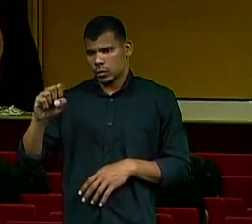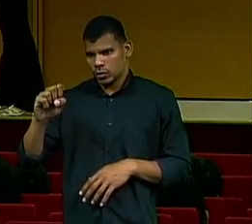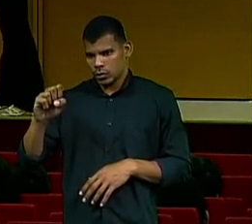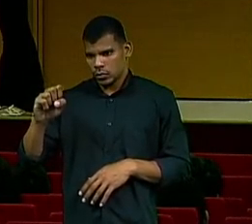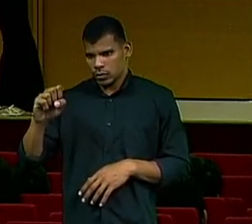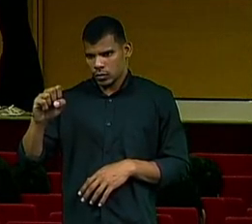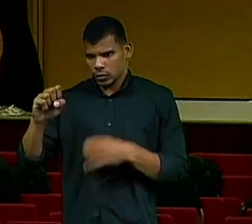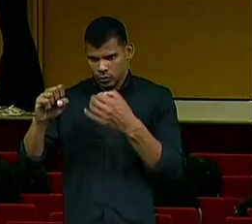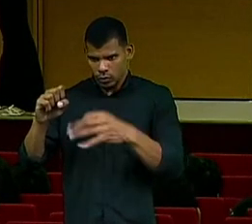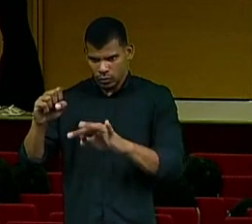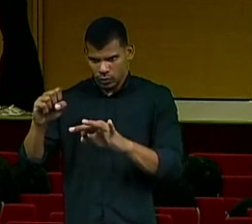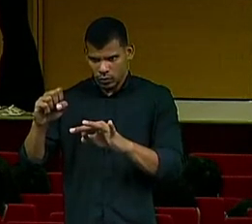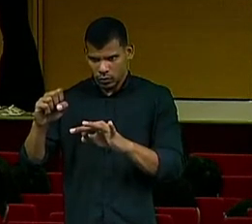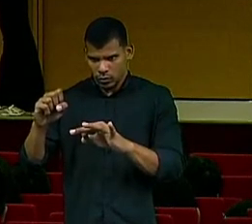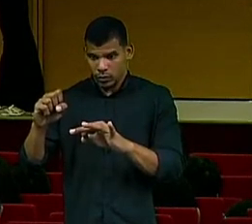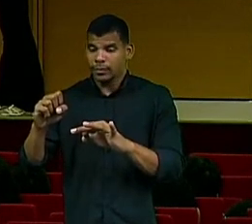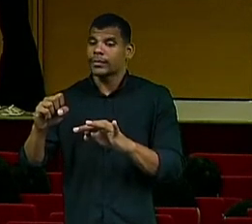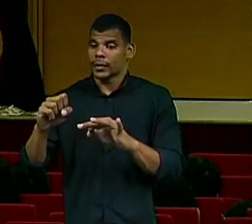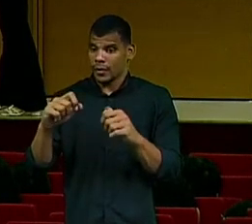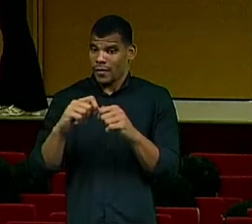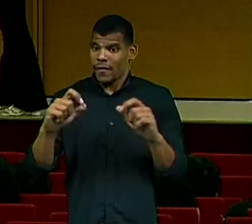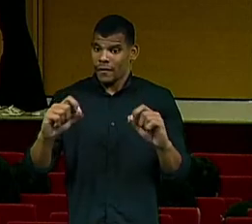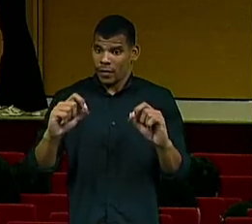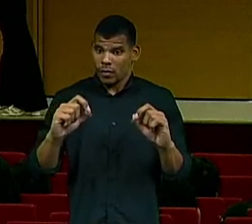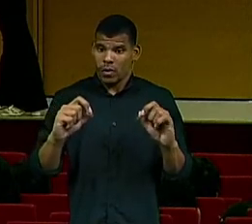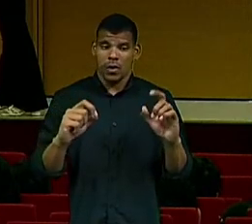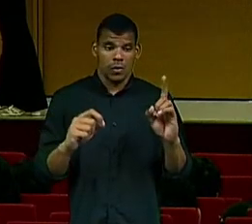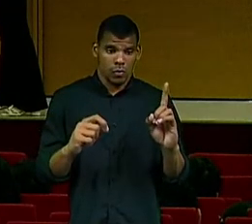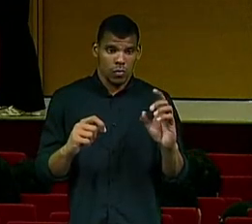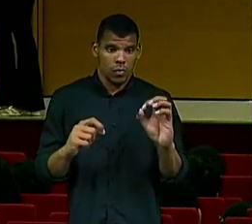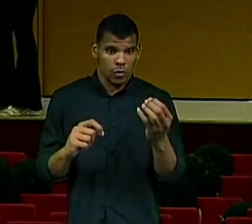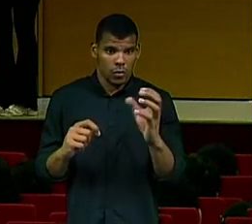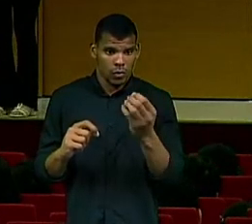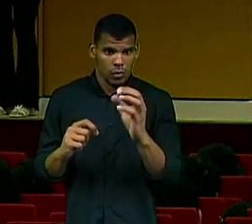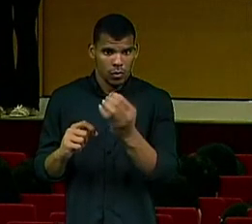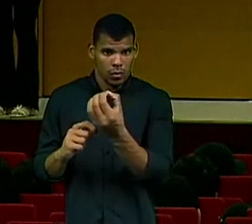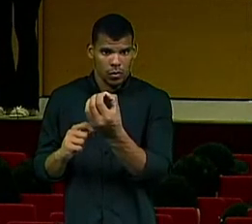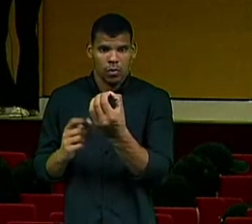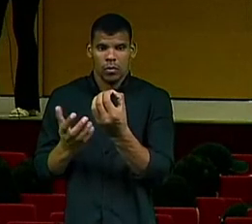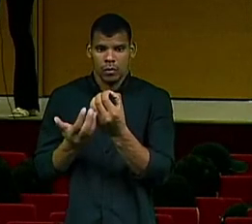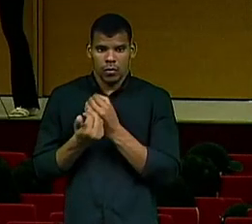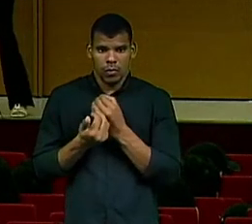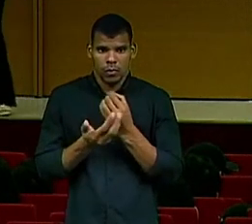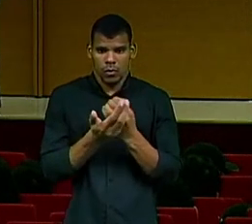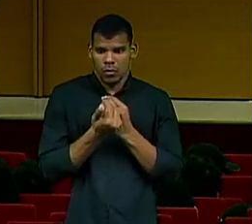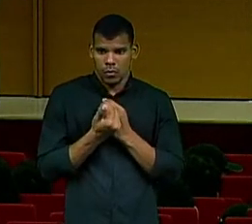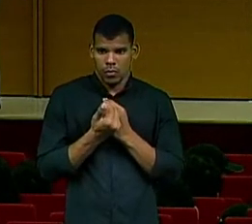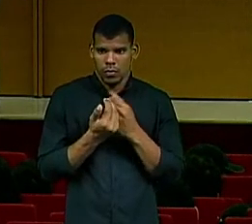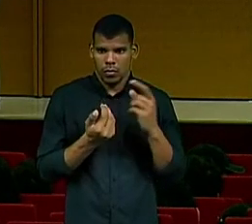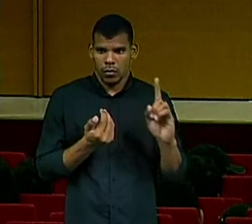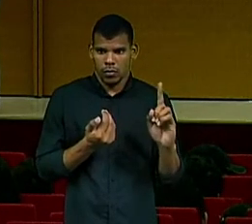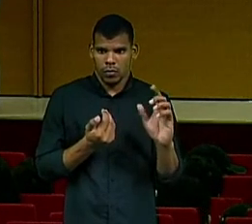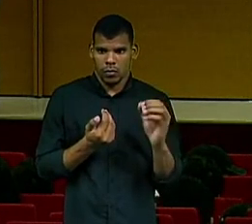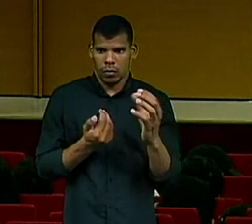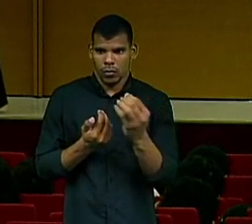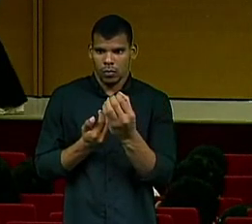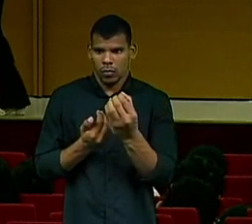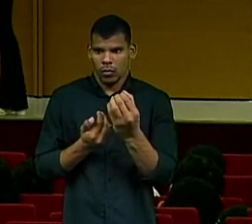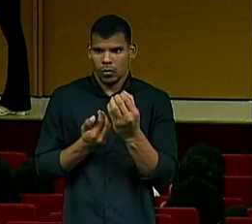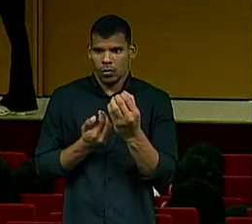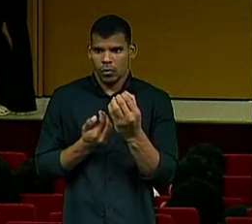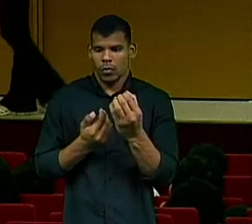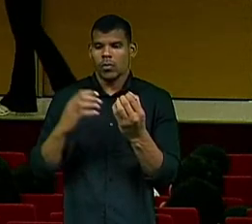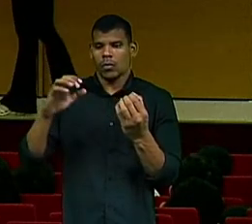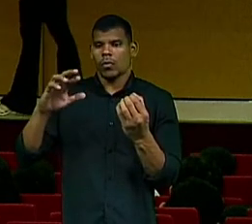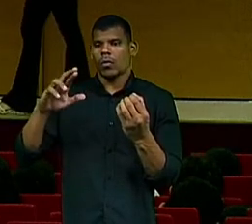ter o estabelecimento congelamento de preços e de Salários tá que era para tentar conter a inflação